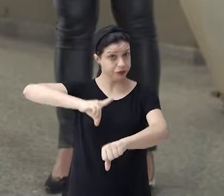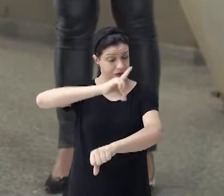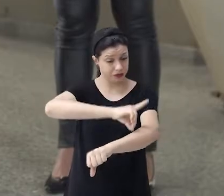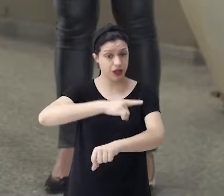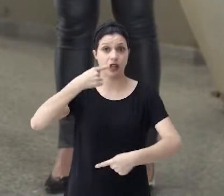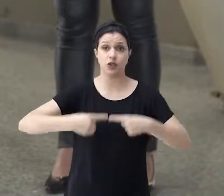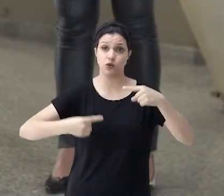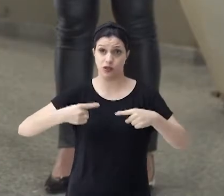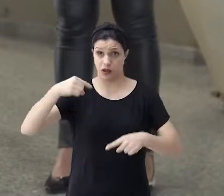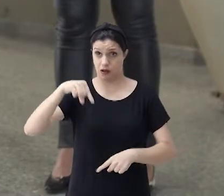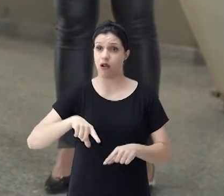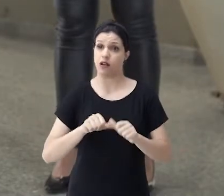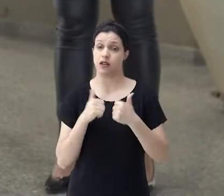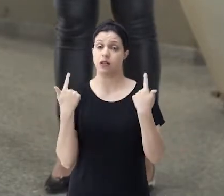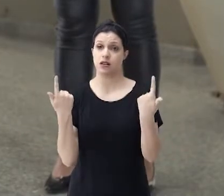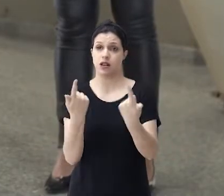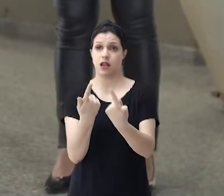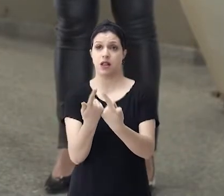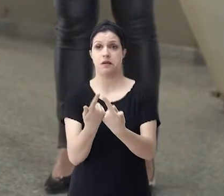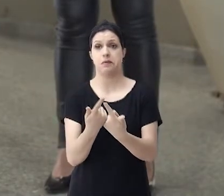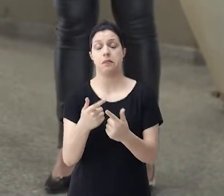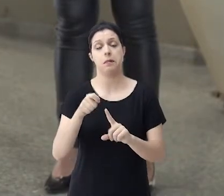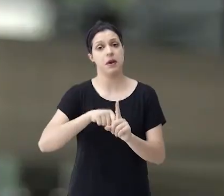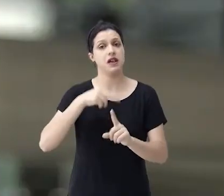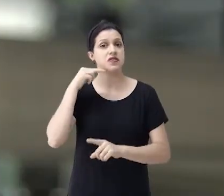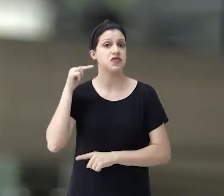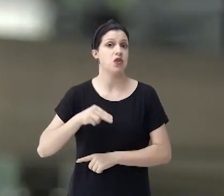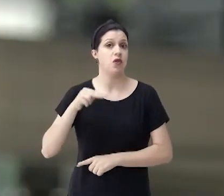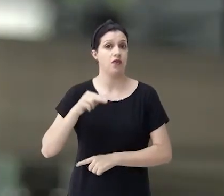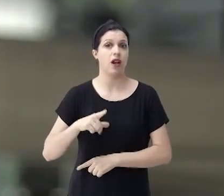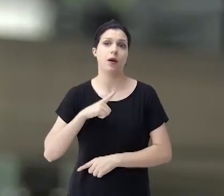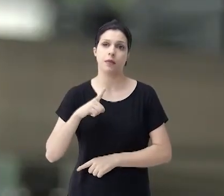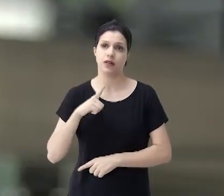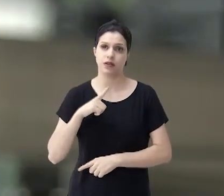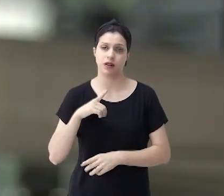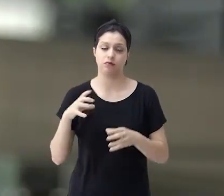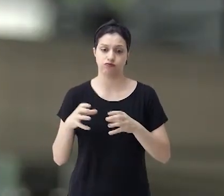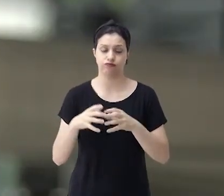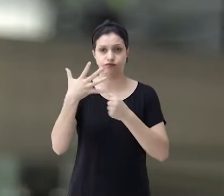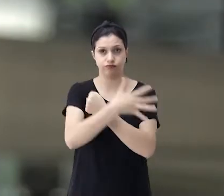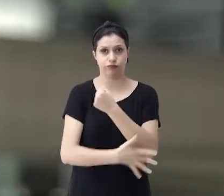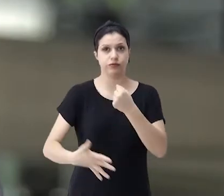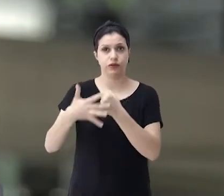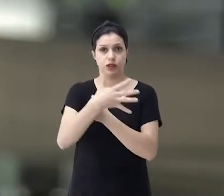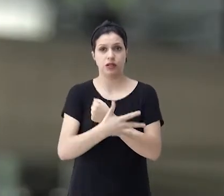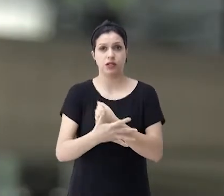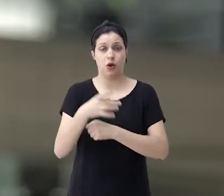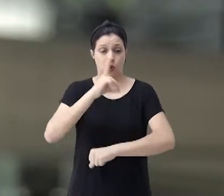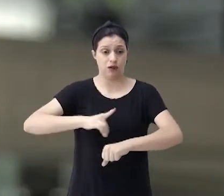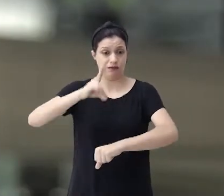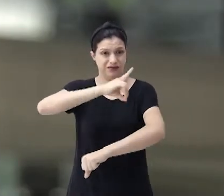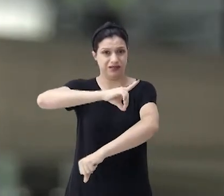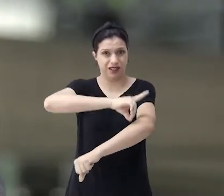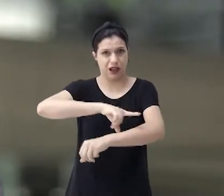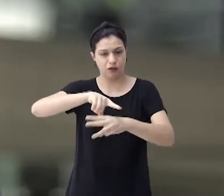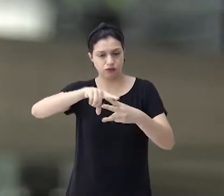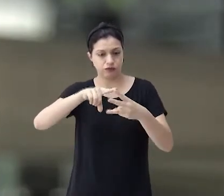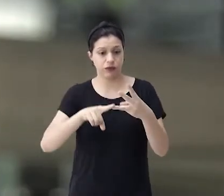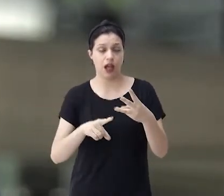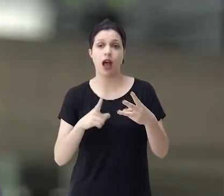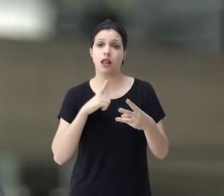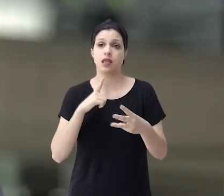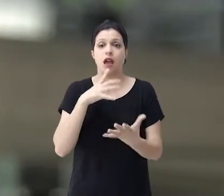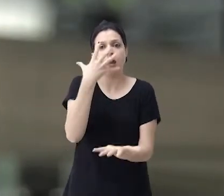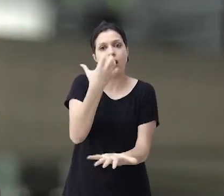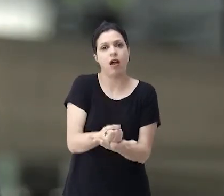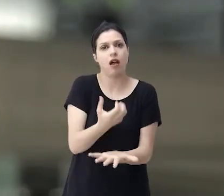ser discutidas no âmbito da Lemes, ainda em novembro. Por meio da Frente de Enfrentamento à Tríplice Epidemia, um